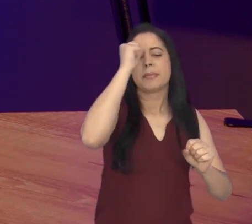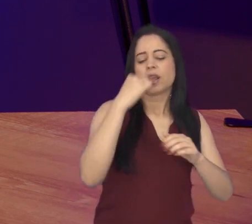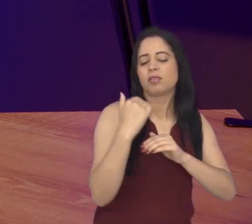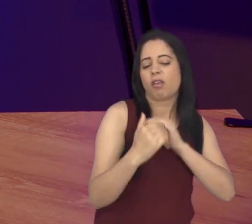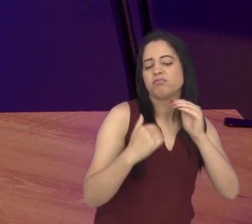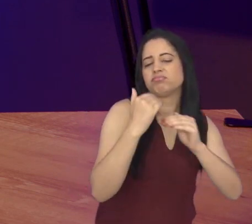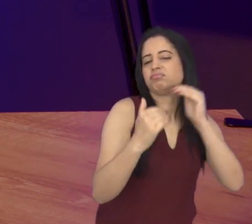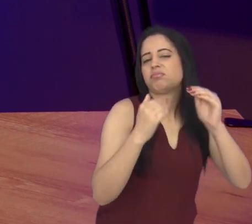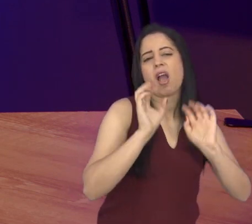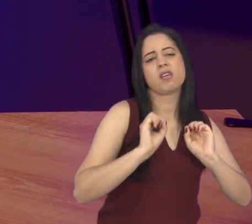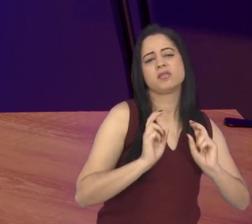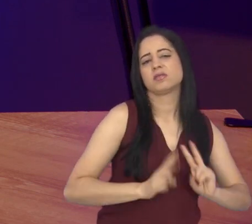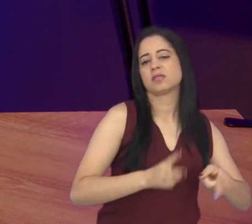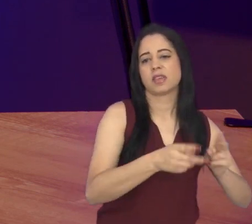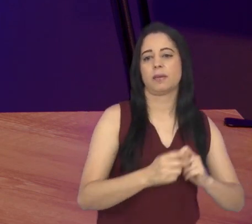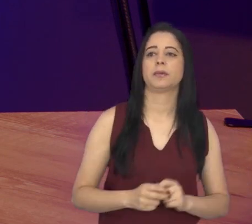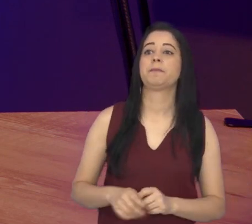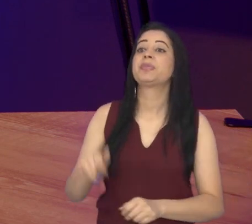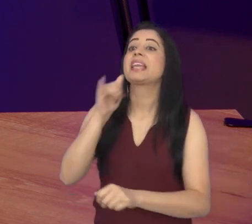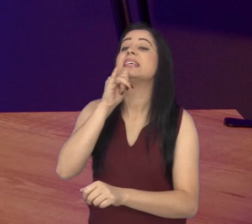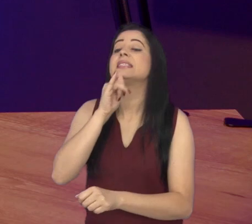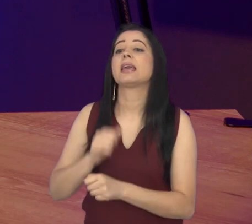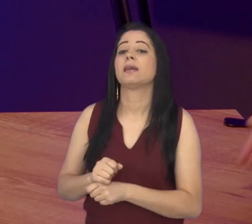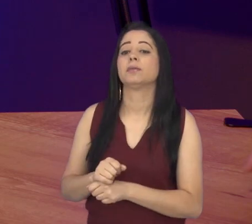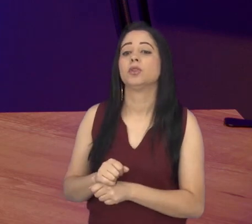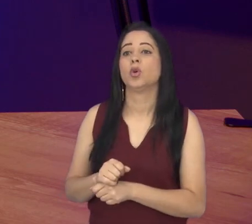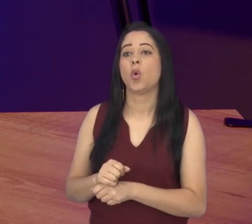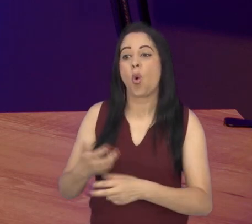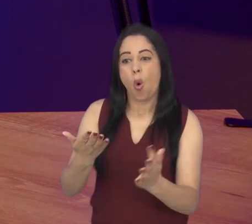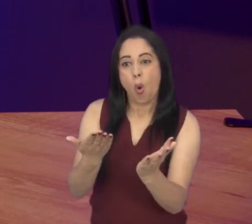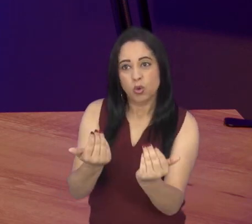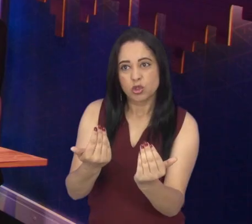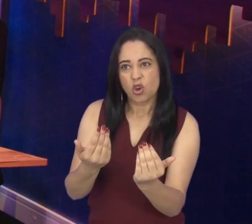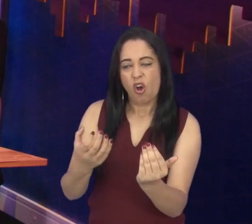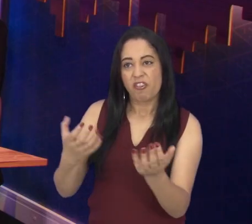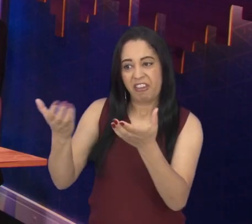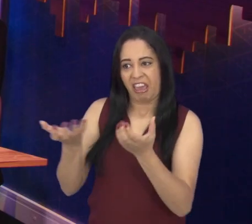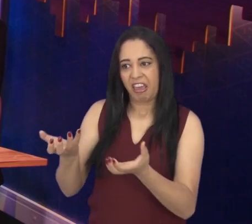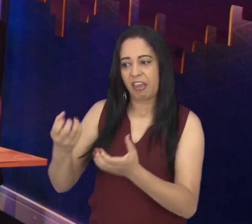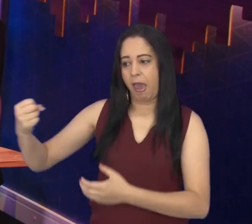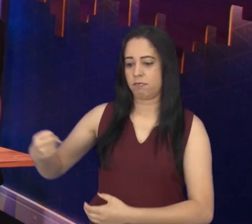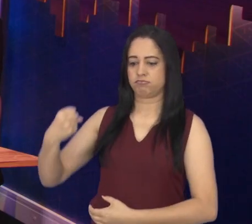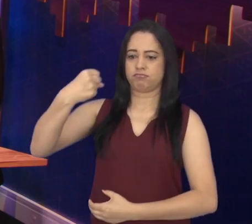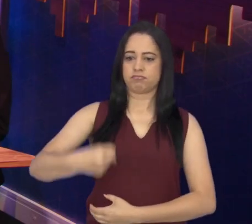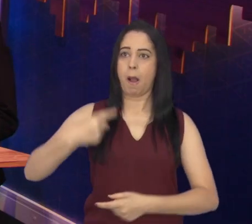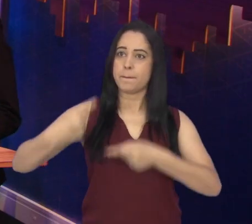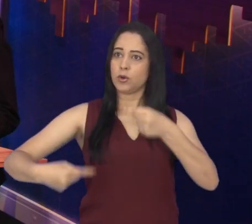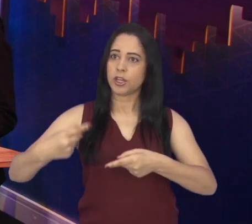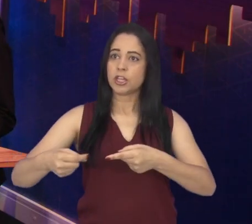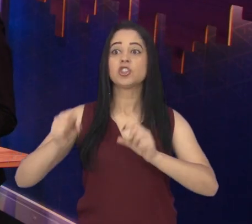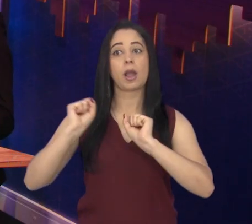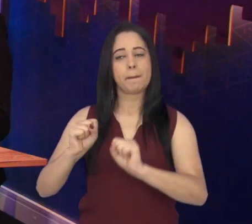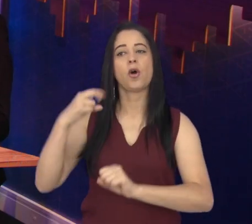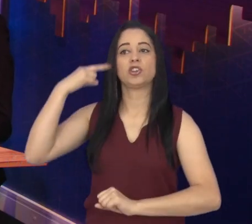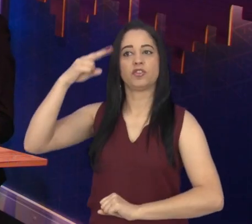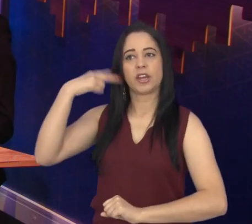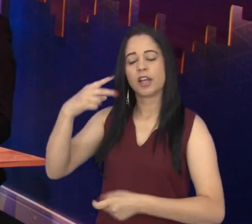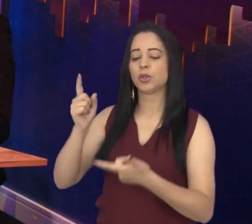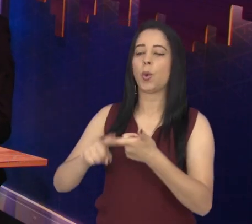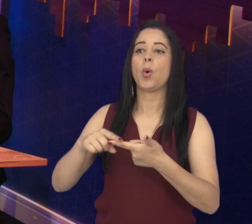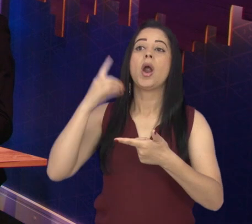aprender independente da idade e ensinar também, né? Se o jovem quer participar da política, vai ter que ser ali sendo um vereador, sendo